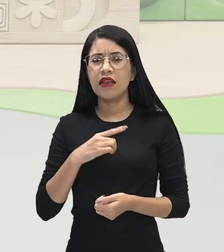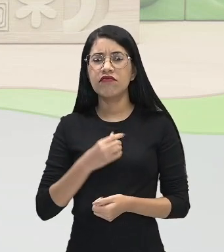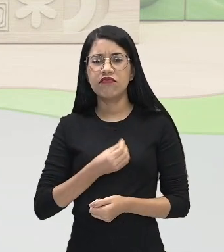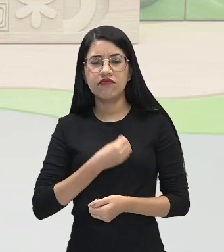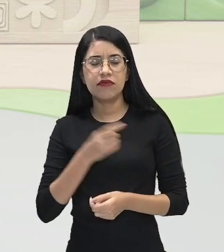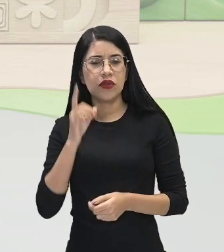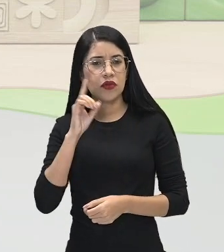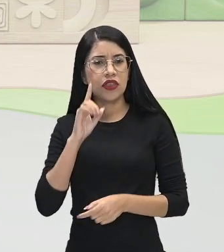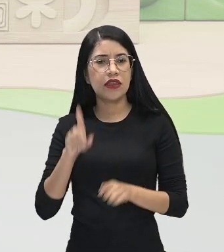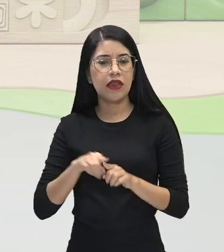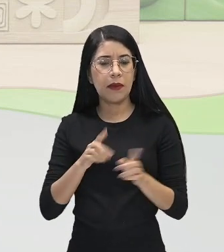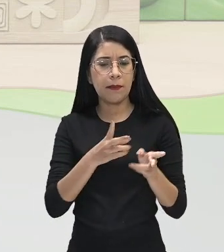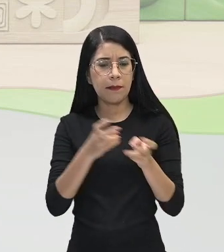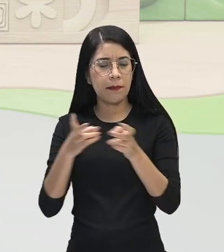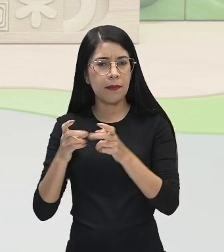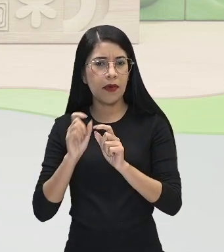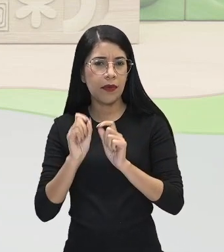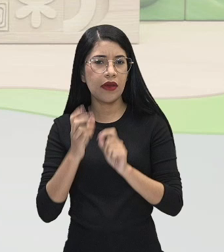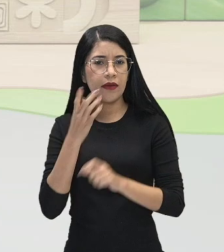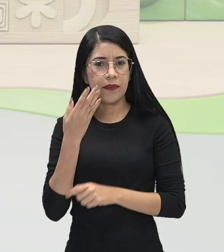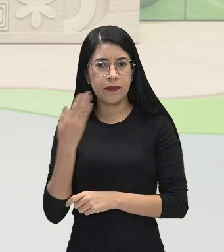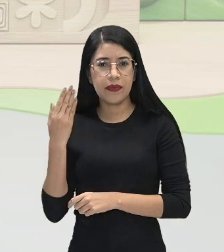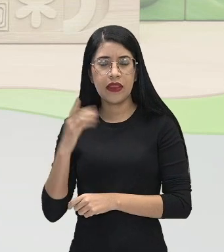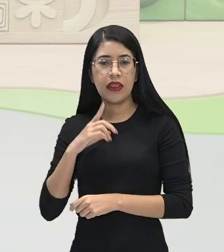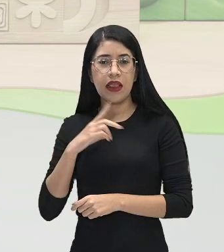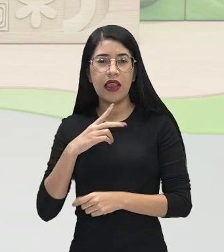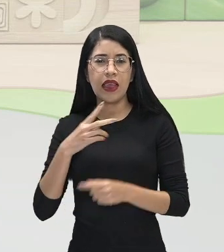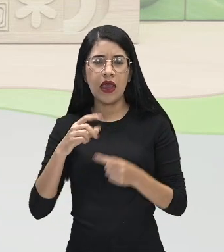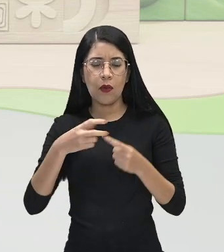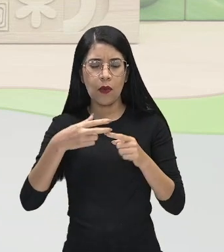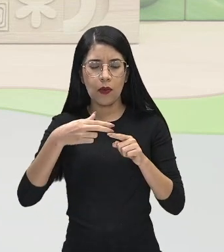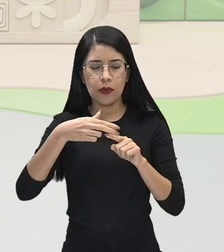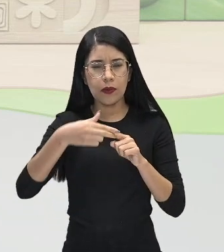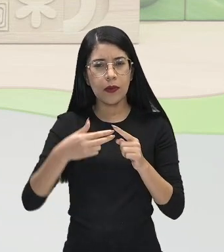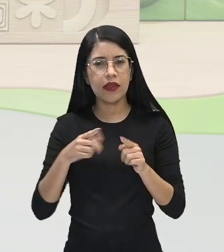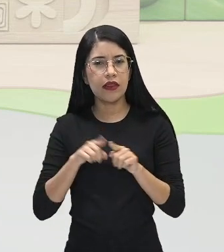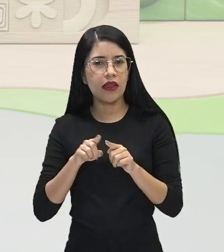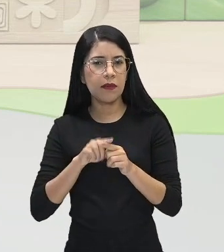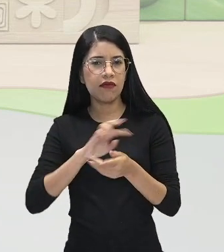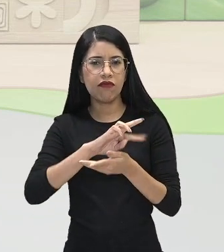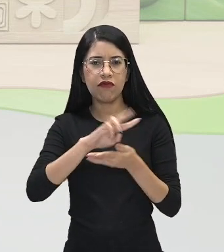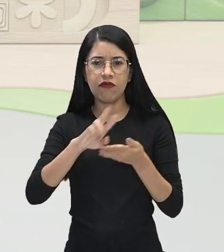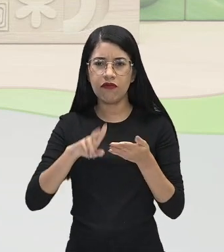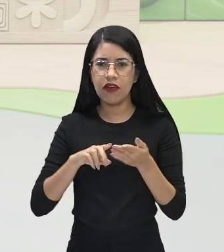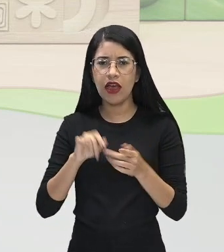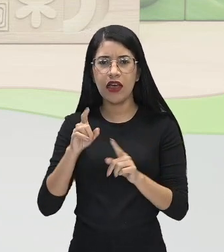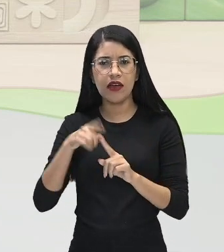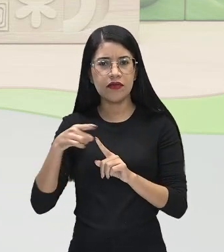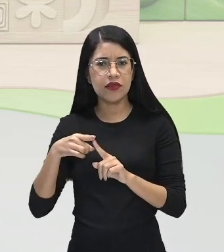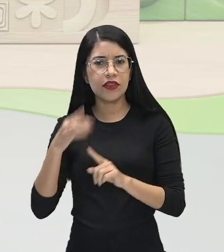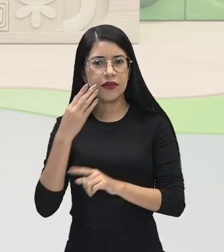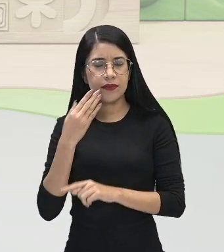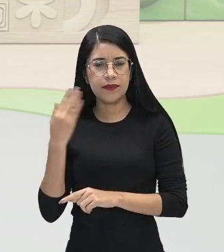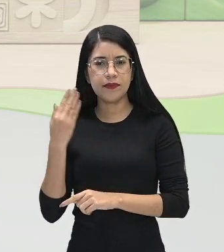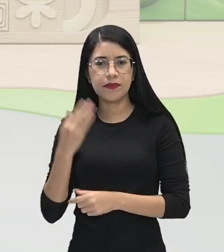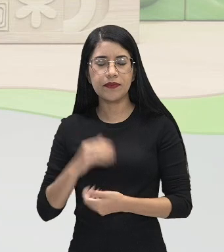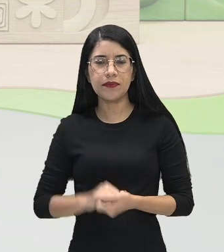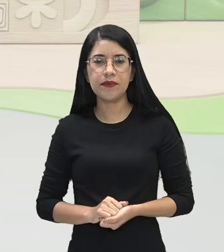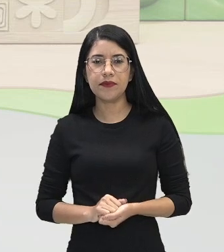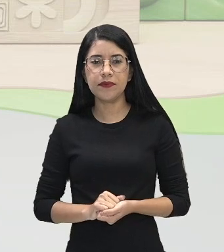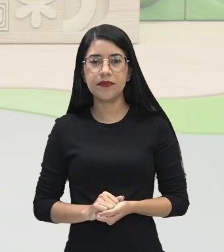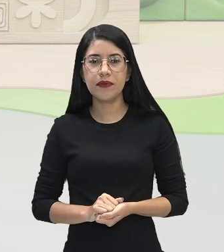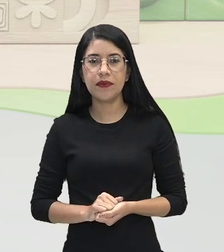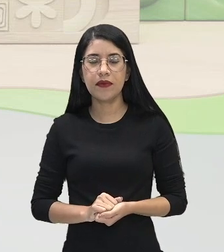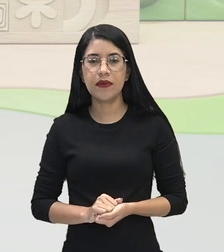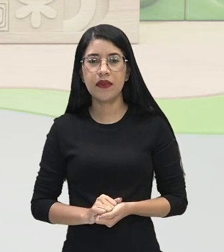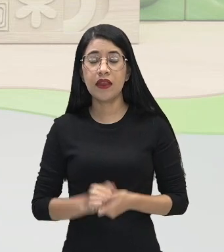cotidiano. Você observa aqui que nós temos alicates, engrenagens, temos rampas, né? Entre outros objetos.